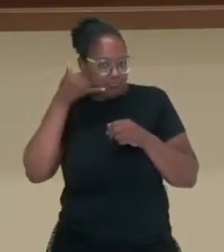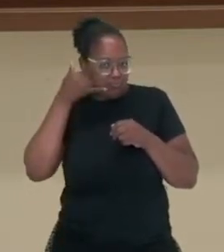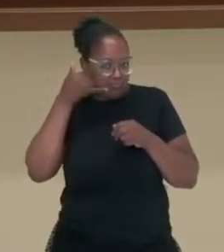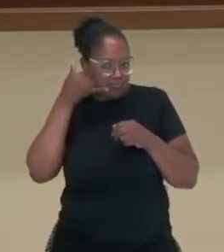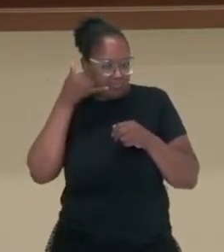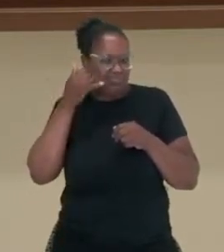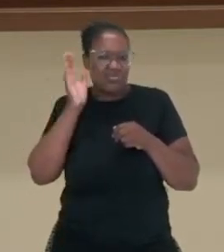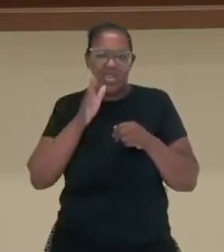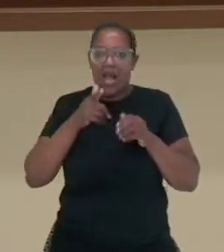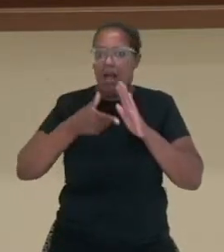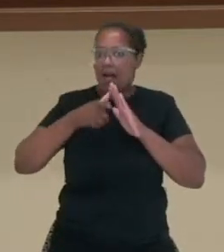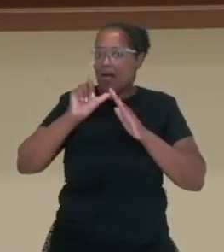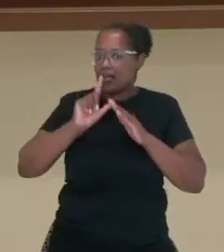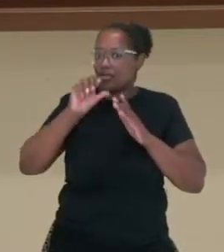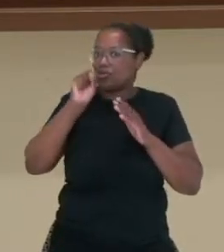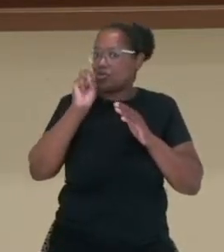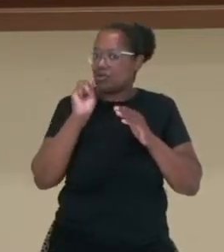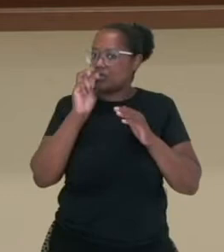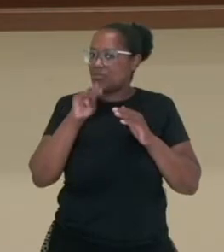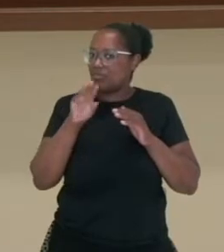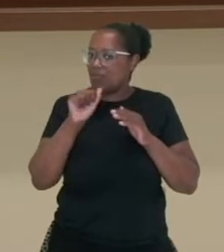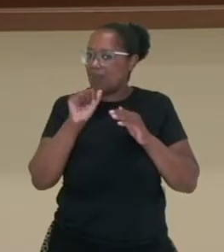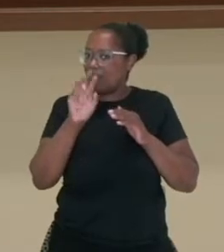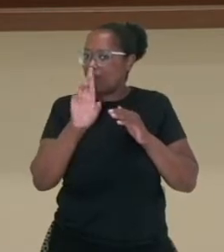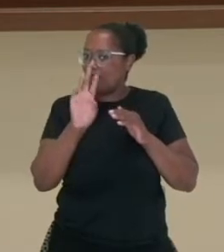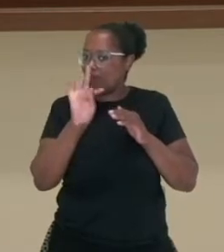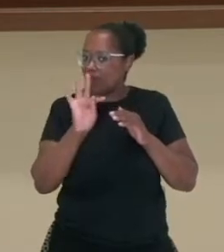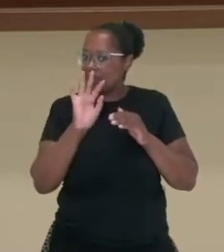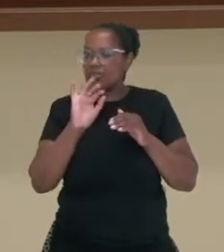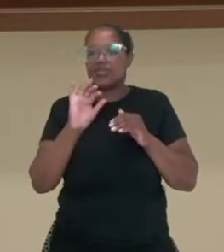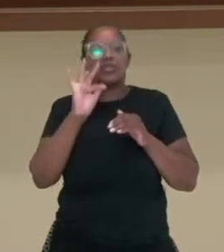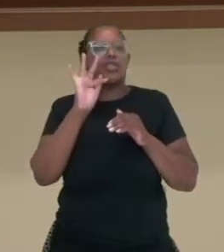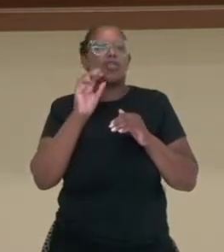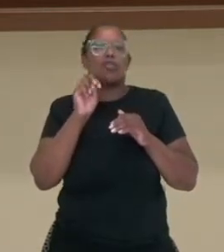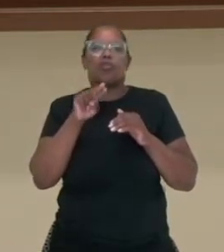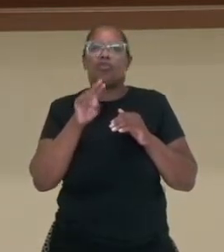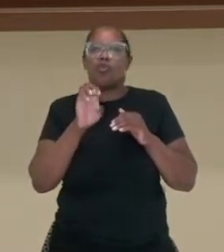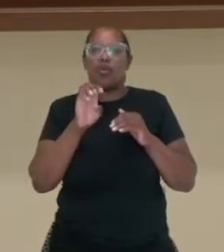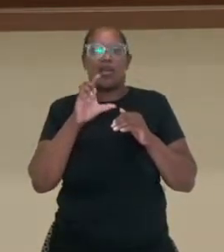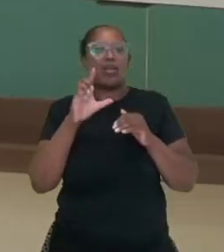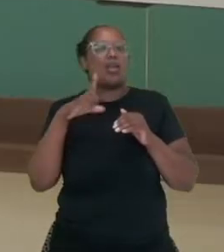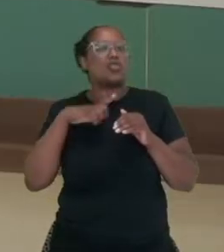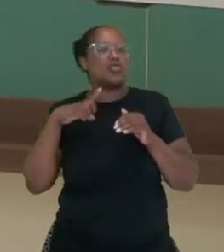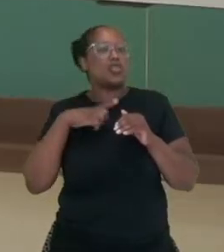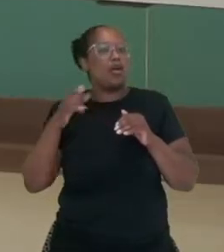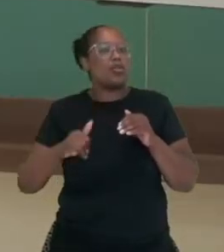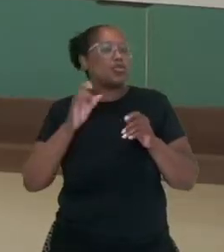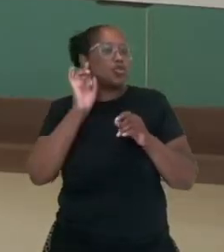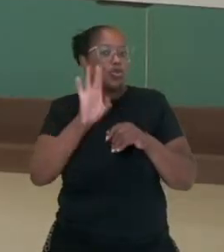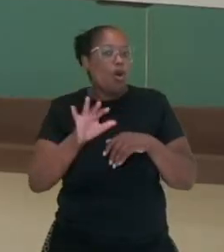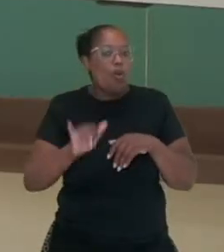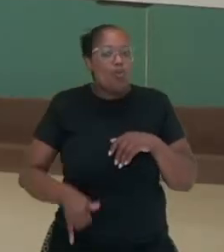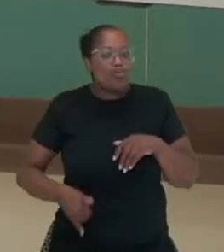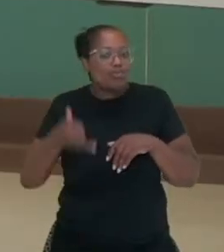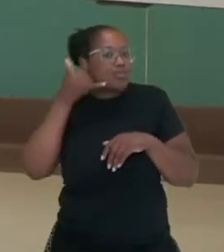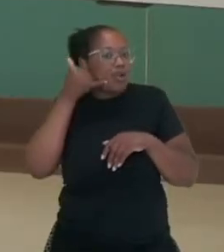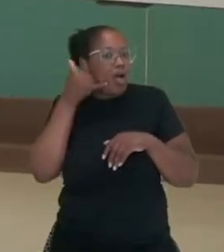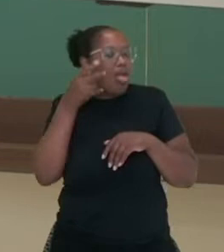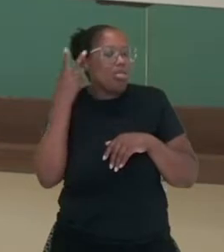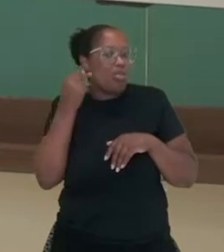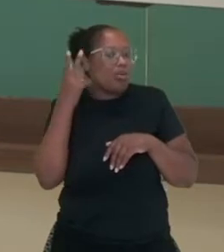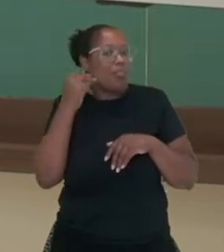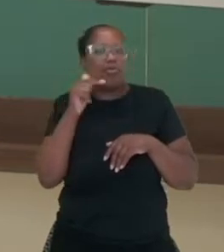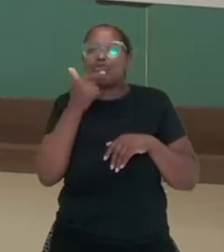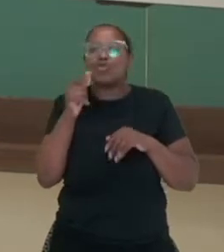telefone celular? Vamos entender um pouquinho mais sobre essa história toda? Então, vamos lá, falar um pouquinho sobre os